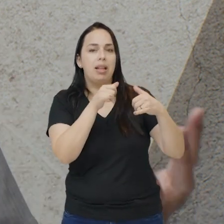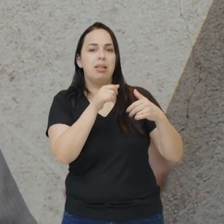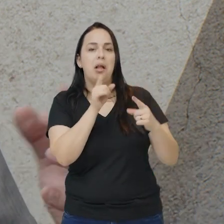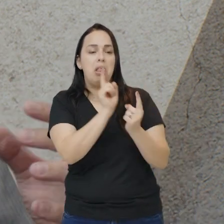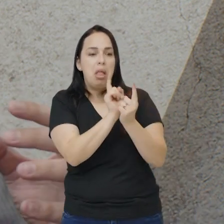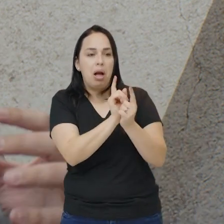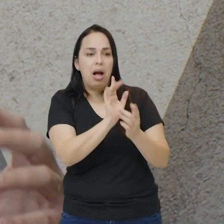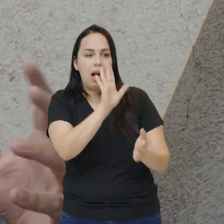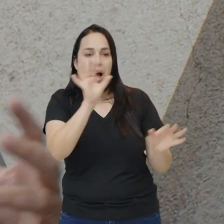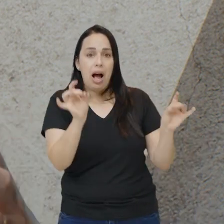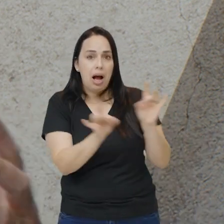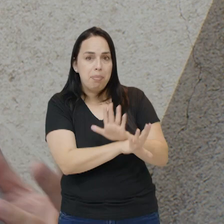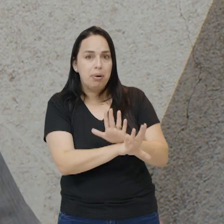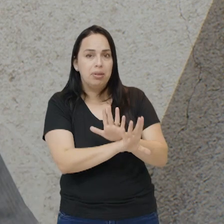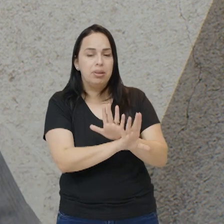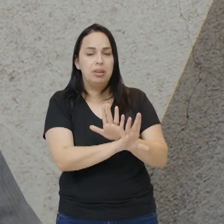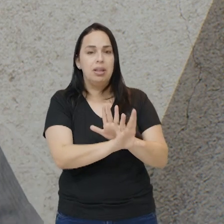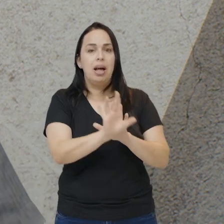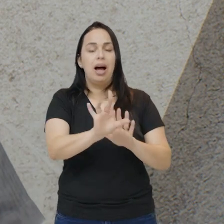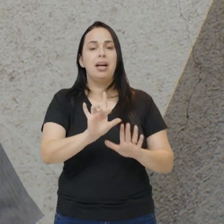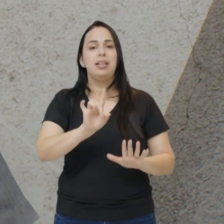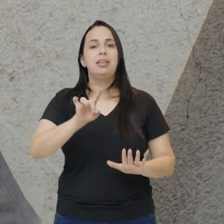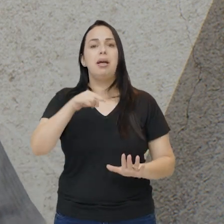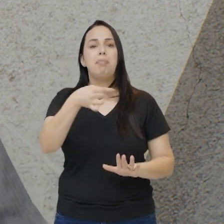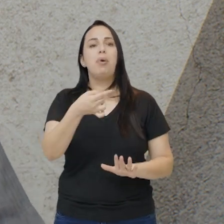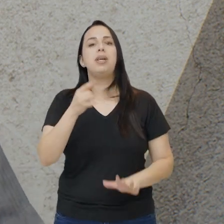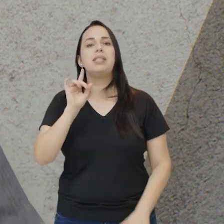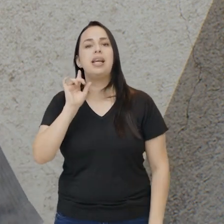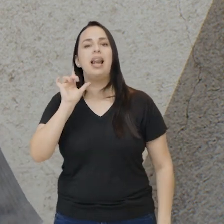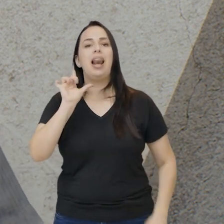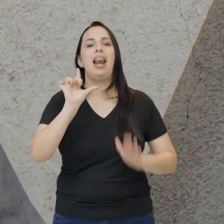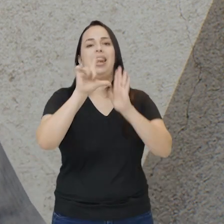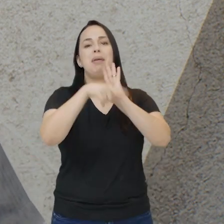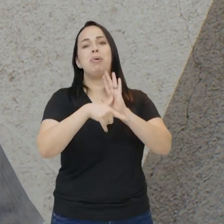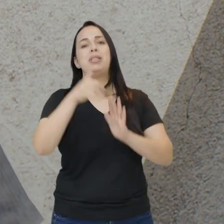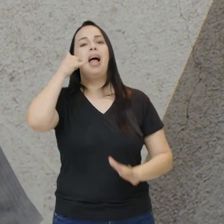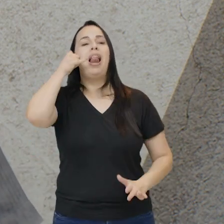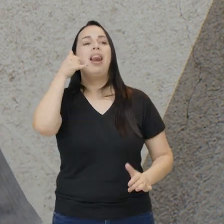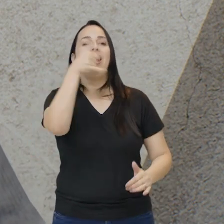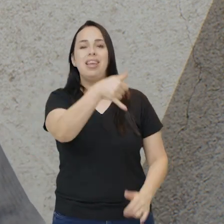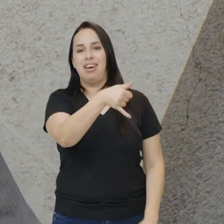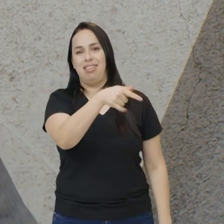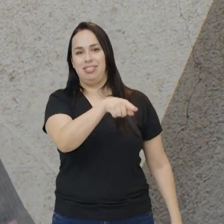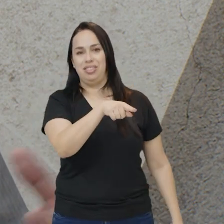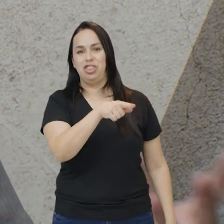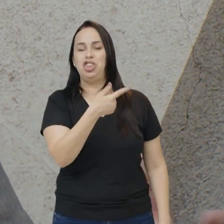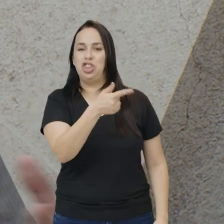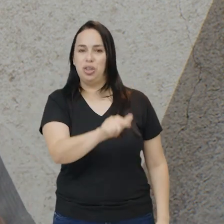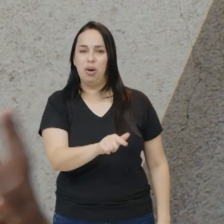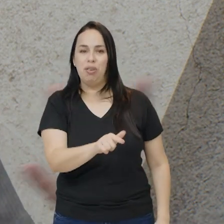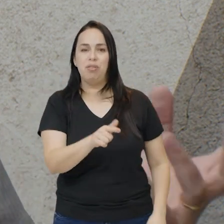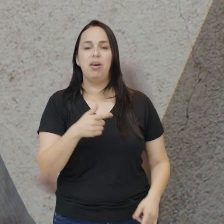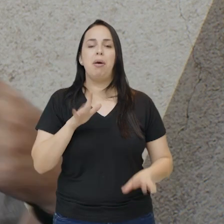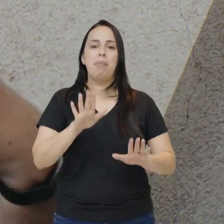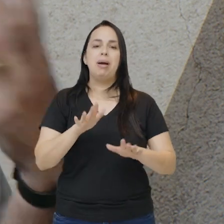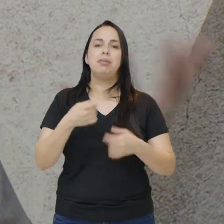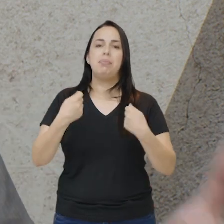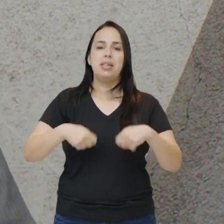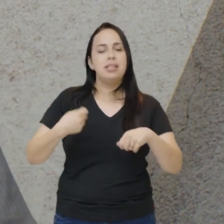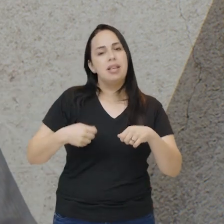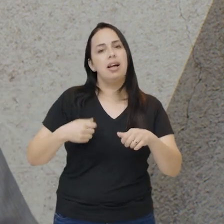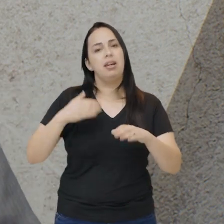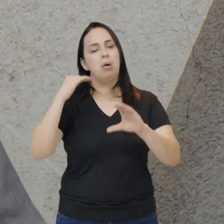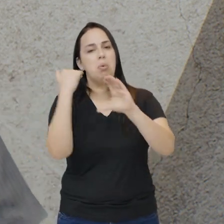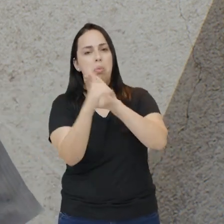né? Dada a resolução, e o próprio atendente que recebeu muitas vezes dá um retorno para esse cliente. Então, todas essas tratativas, se precisar